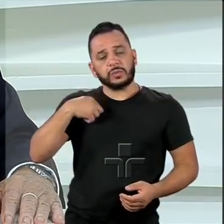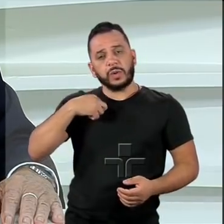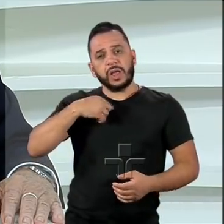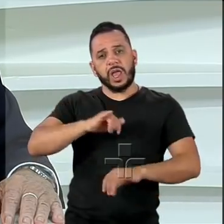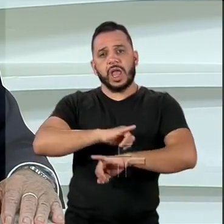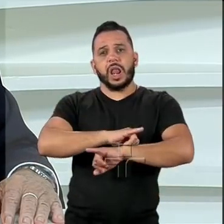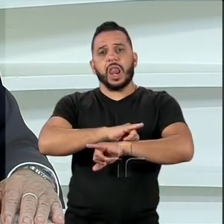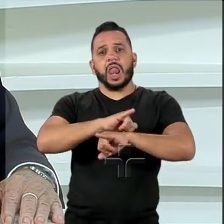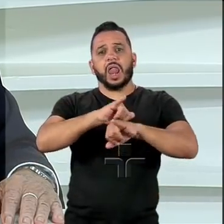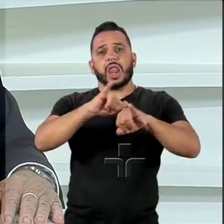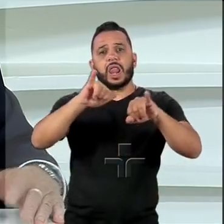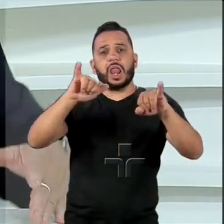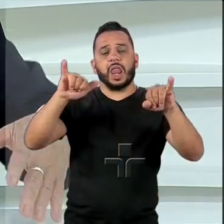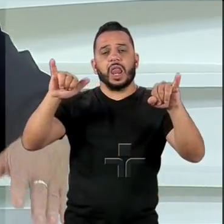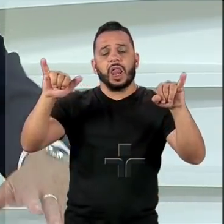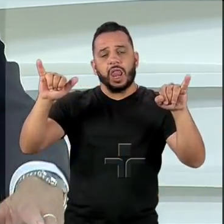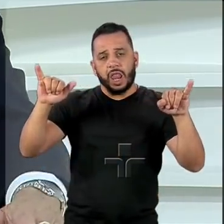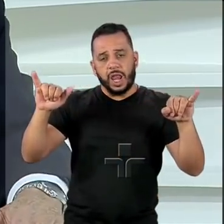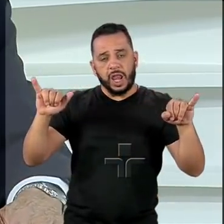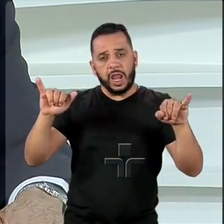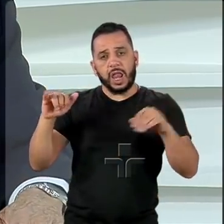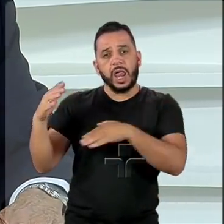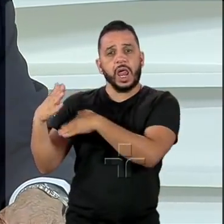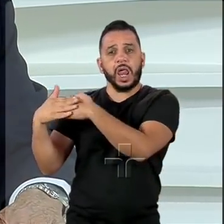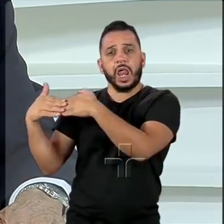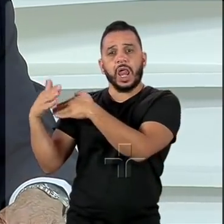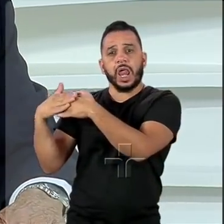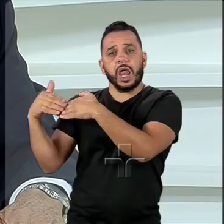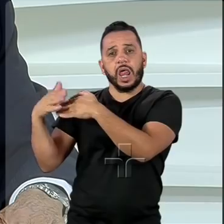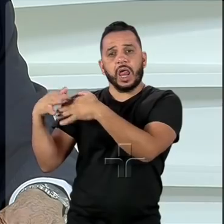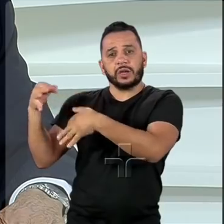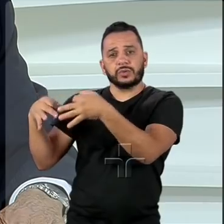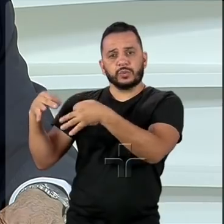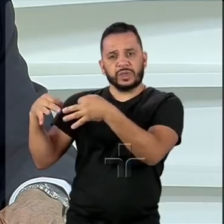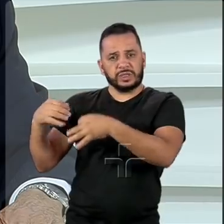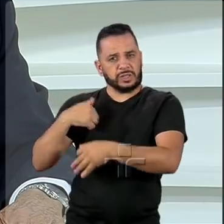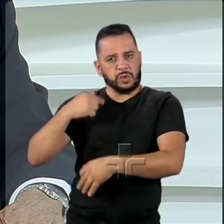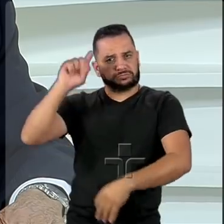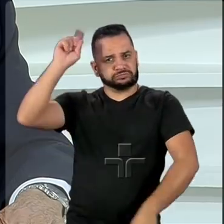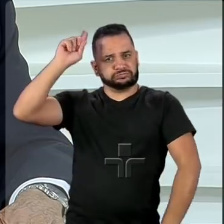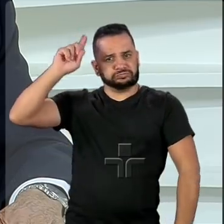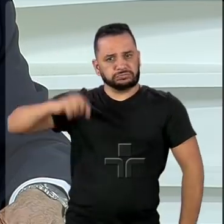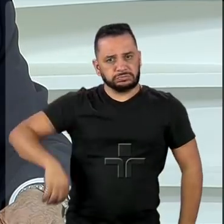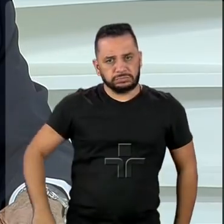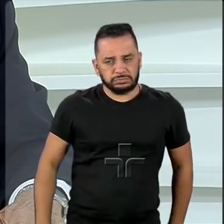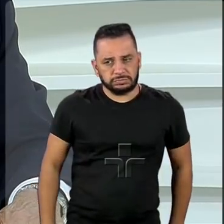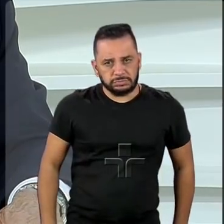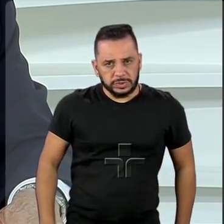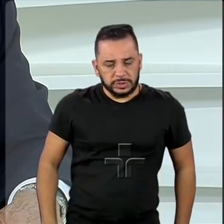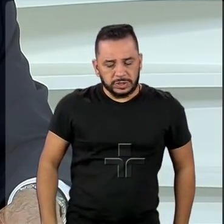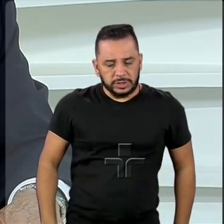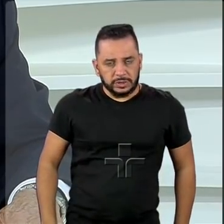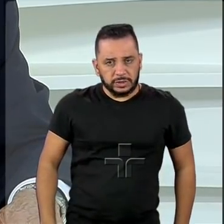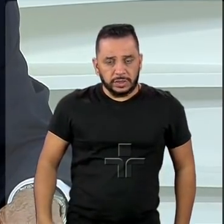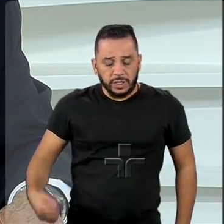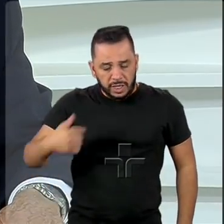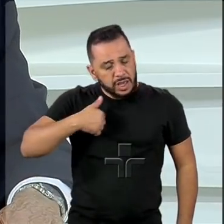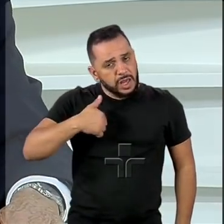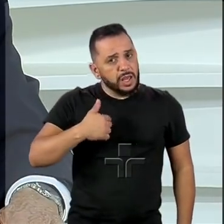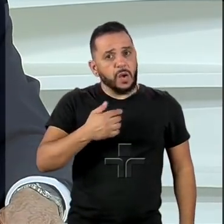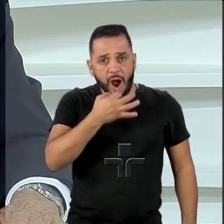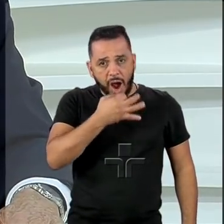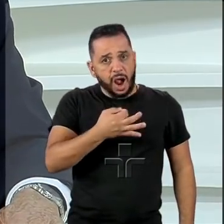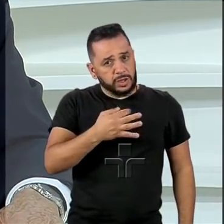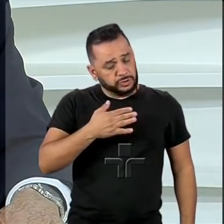agradar os juízes dos meus clientes. Eu acho que a melhor